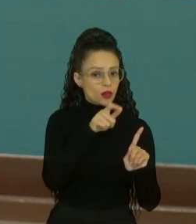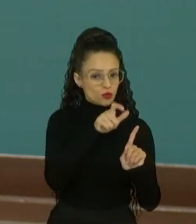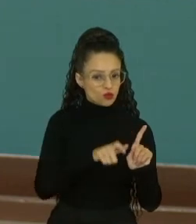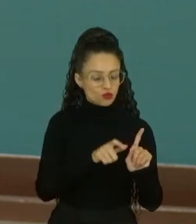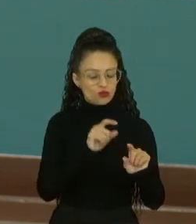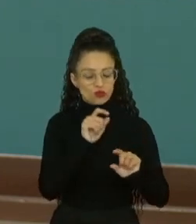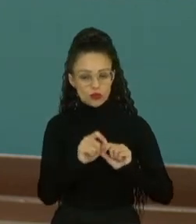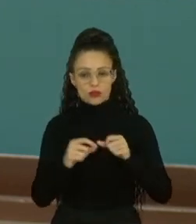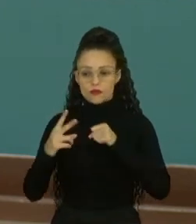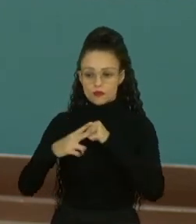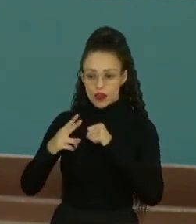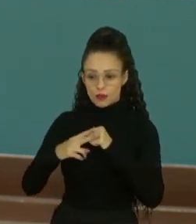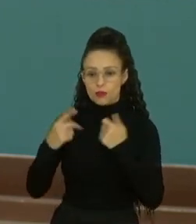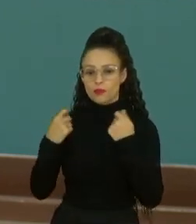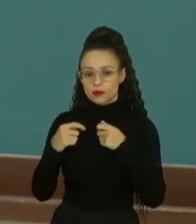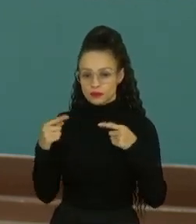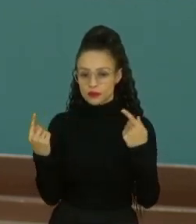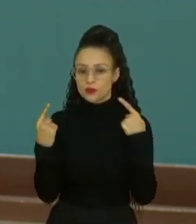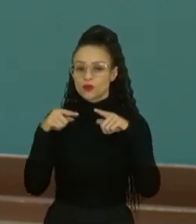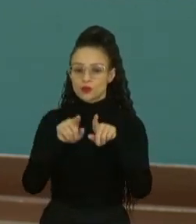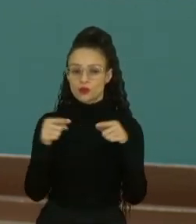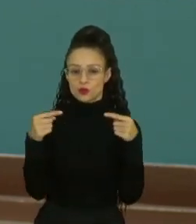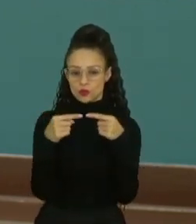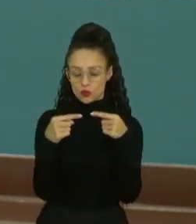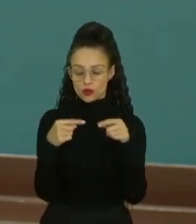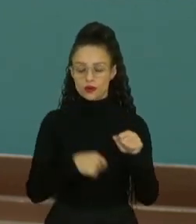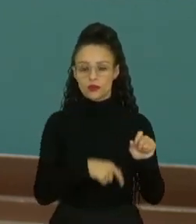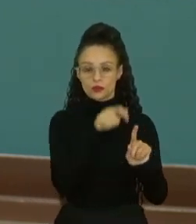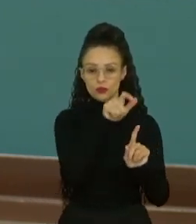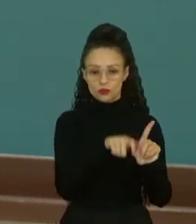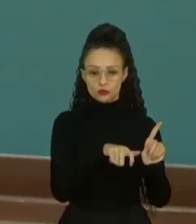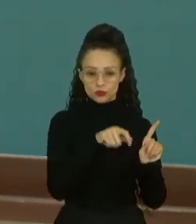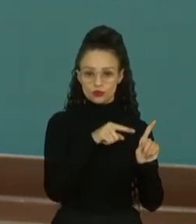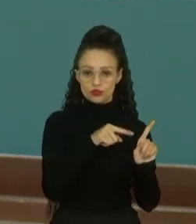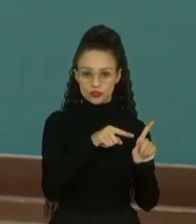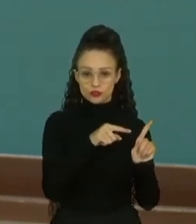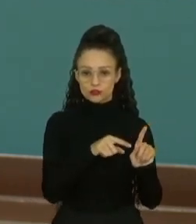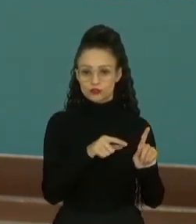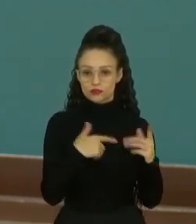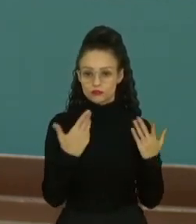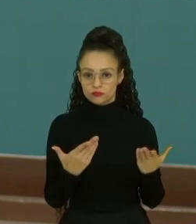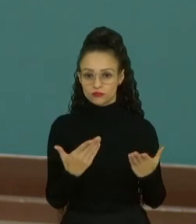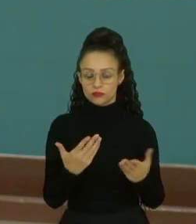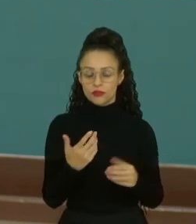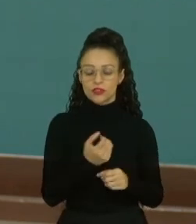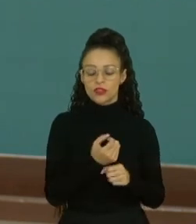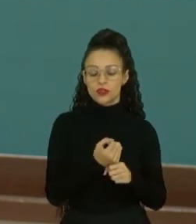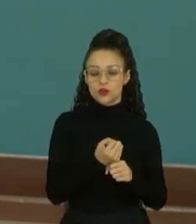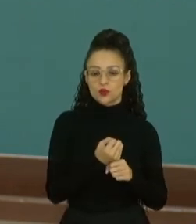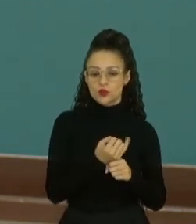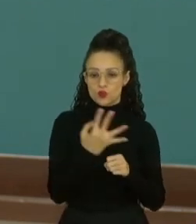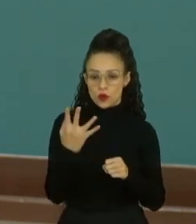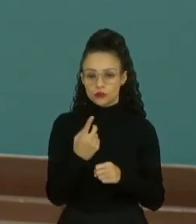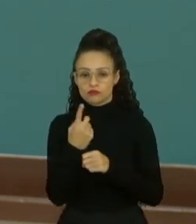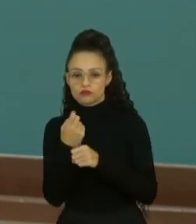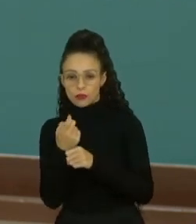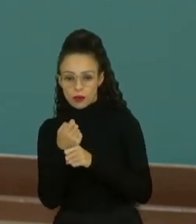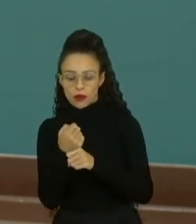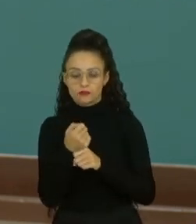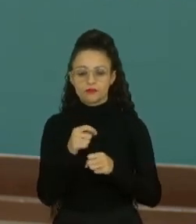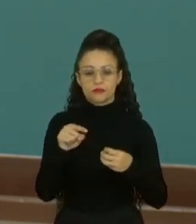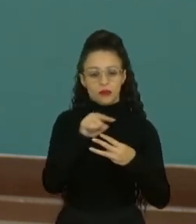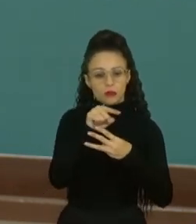né? Porque o verbo vai precisar sempre concordar com o sujeito em pessoa e número, tá